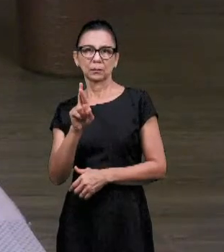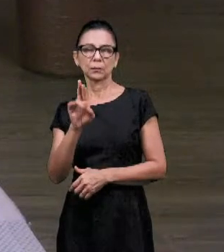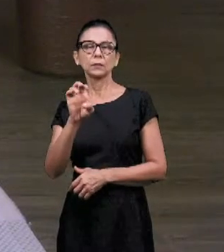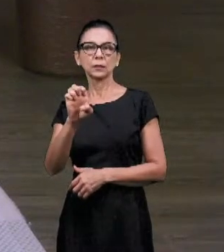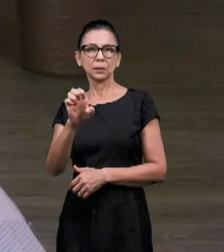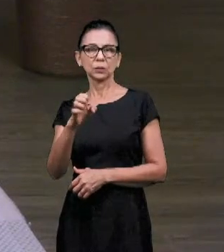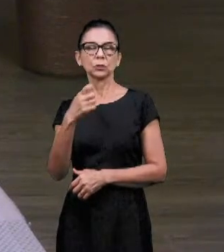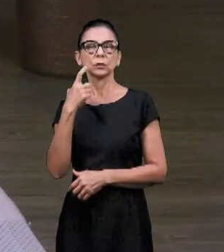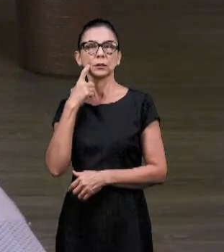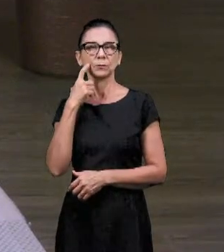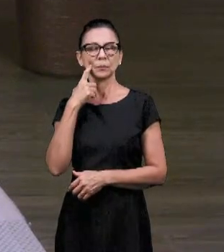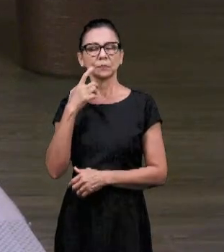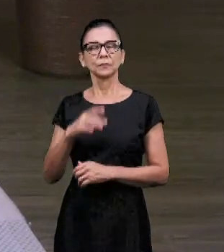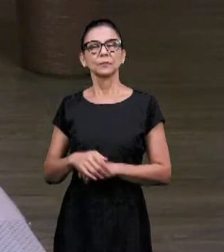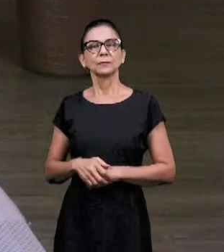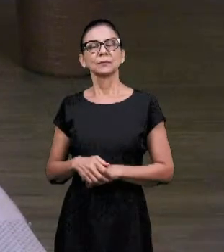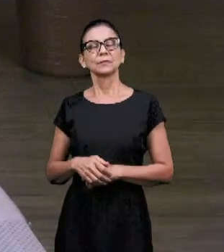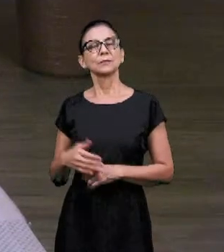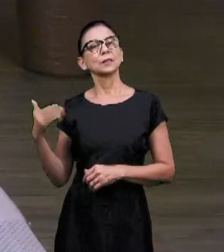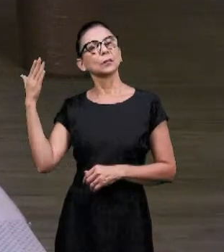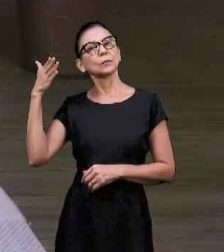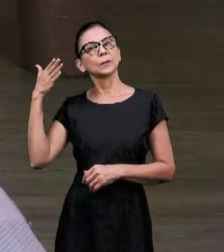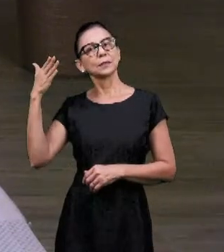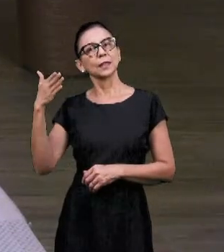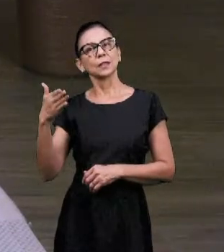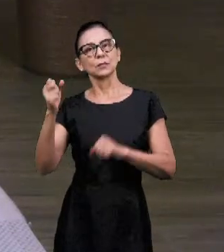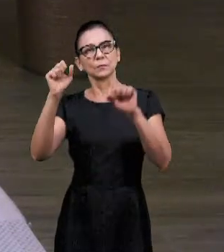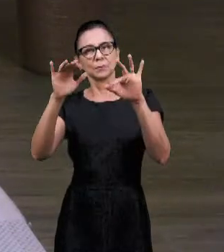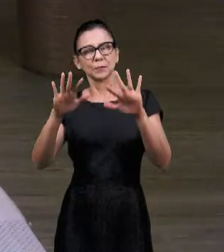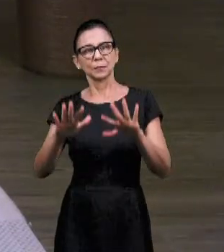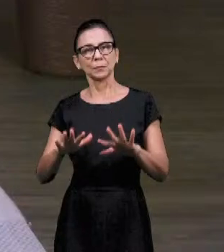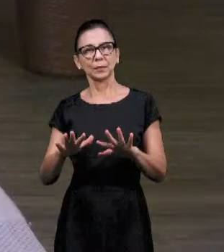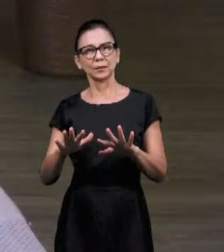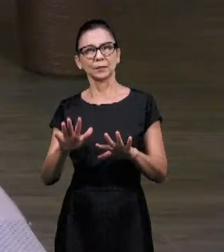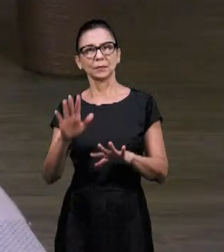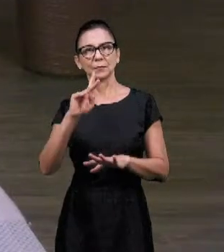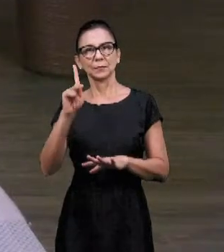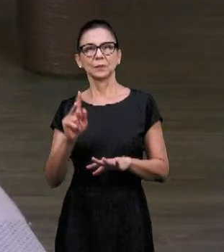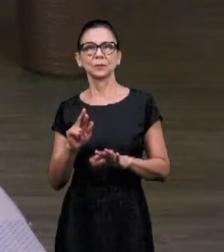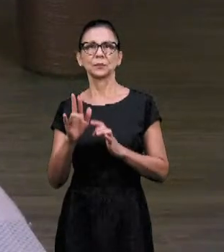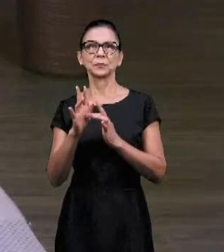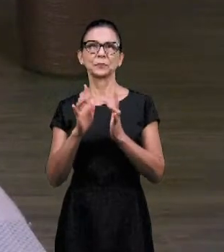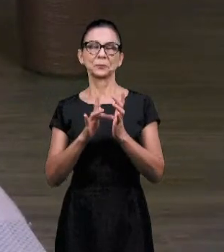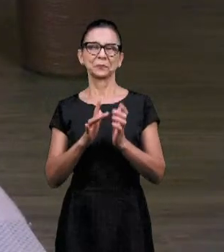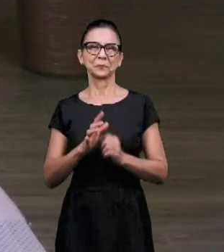Vamos participar juntos desta bênção, desse culto. Deus abençoe e a paz do Senhor.